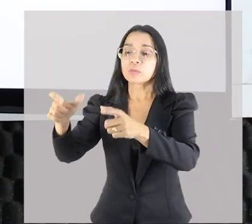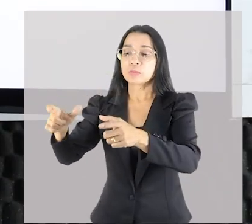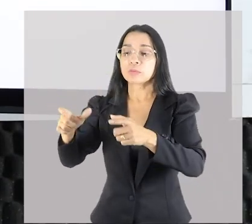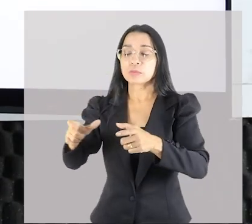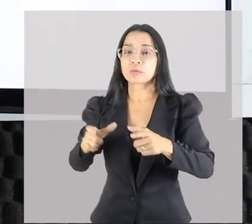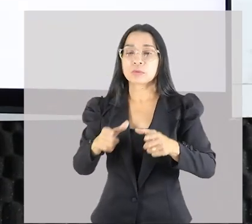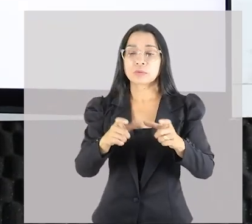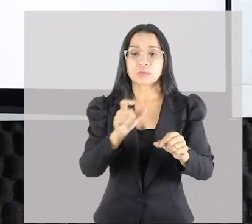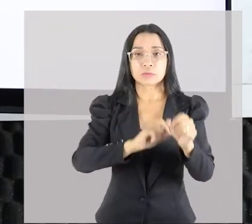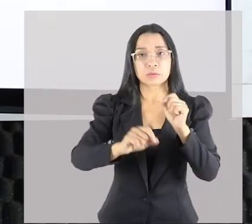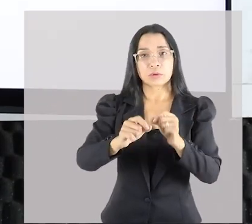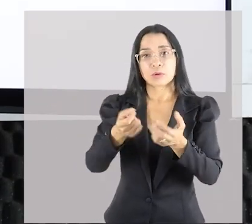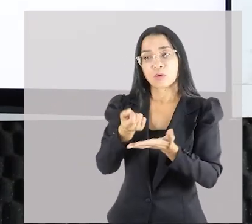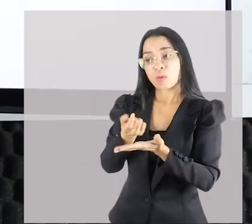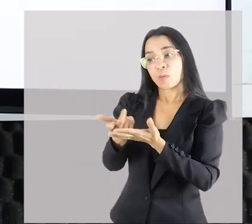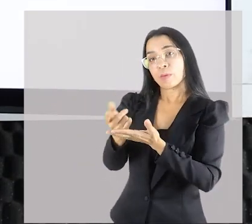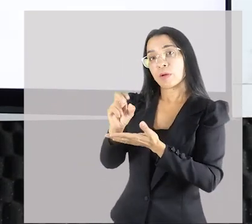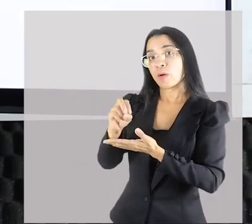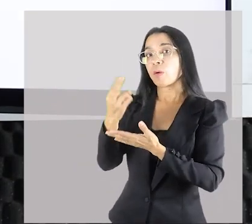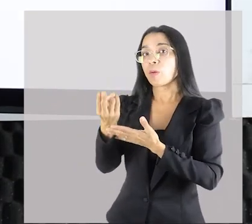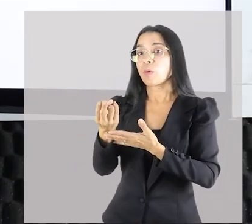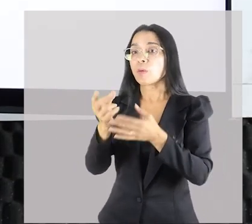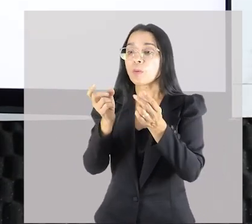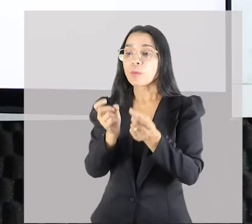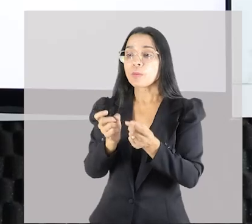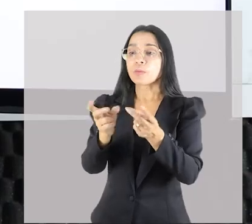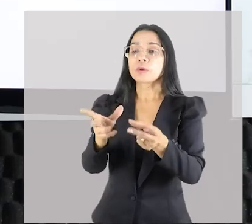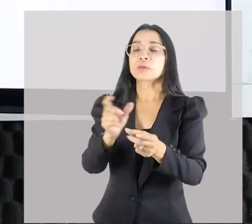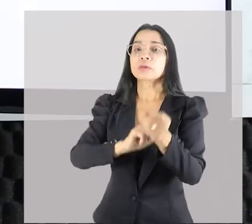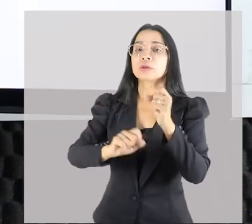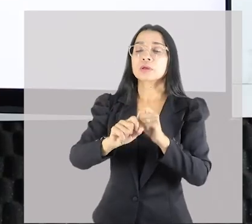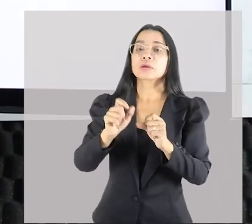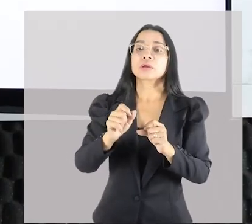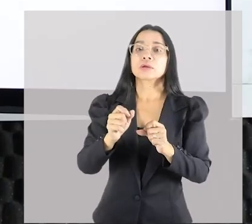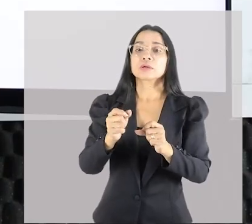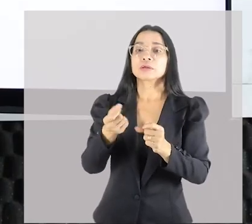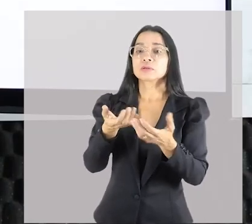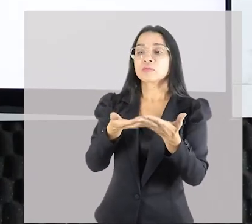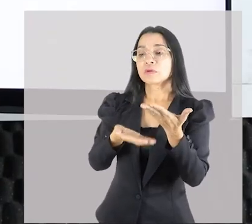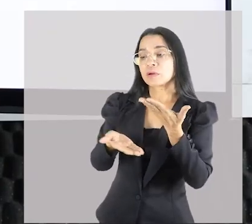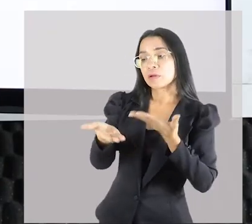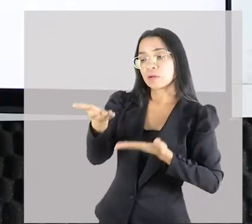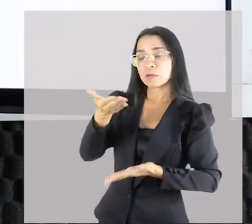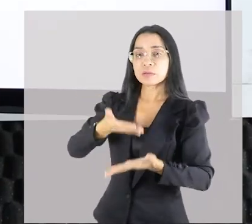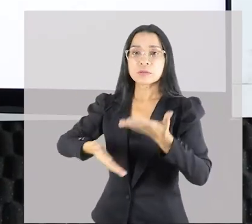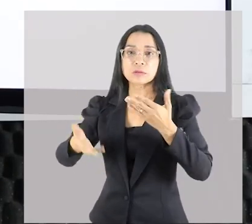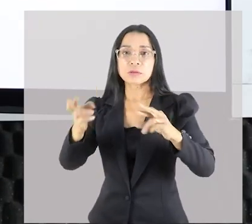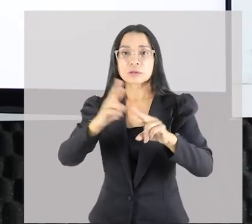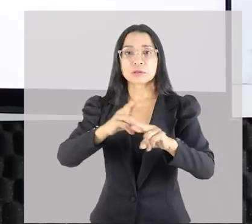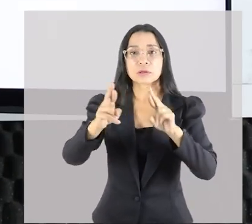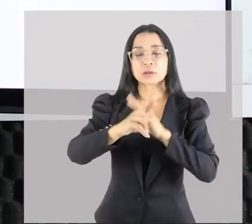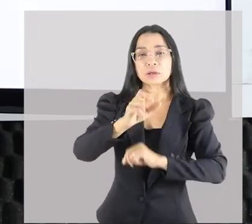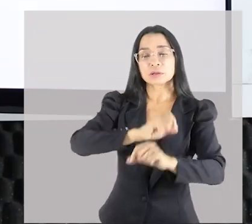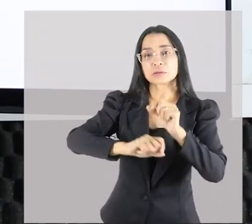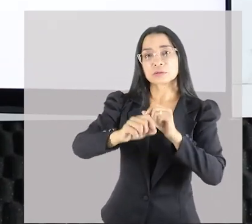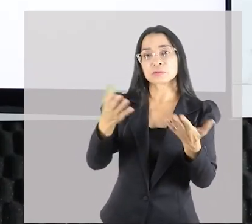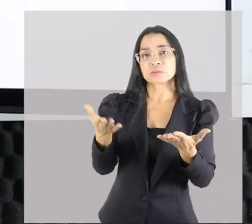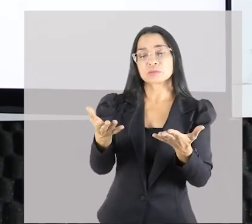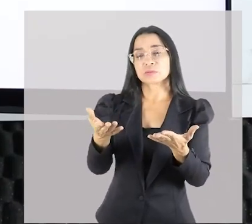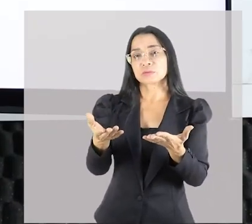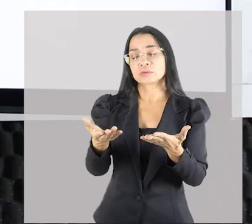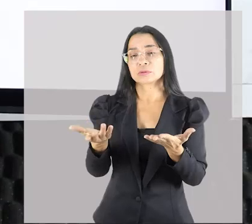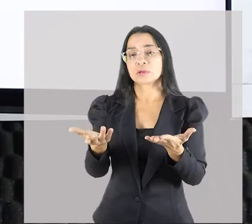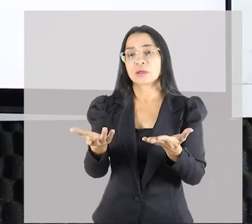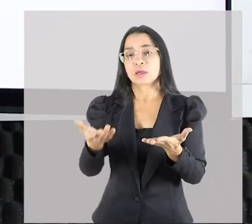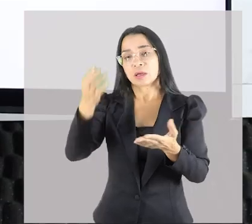outro espaço, comprar ou vender. E isso vai, claro, dinamizar essas relações comerciais e culturais, sociais, que